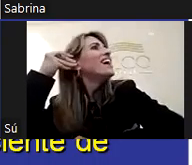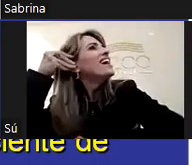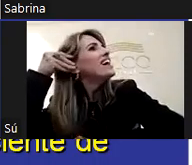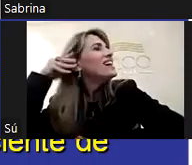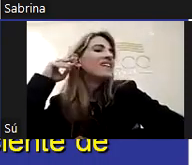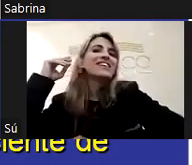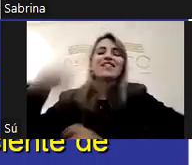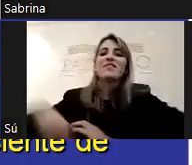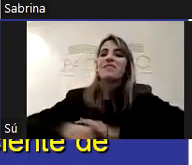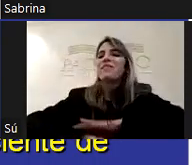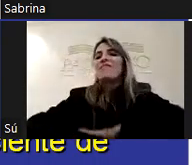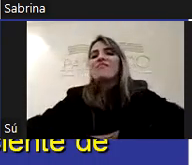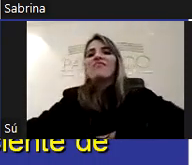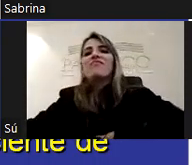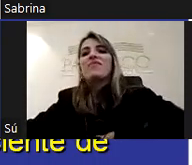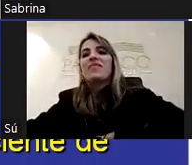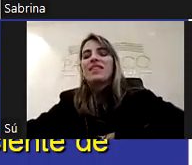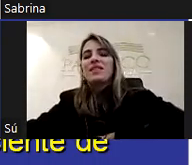Fixação à fase fálica.